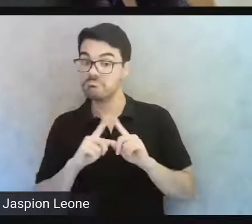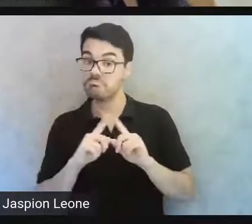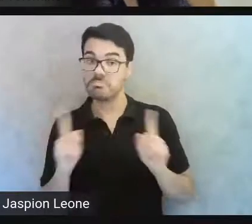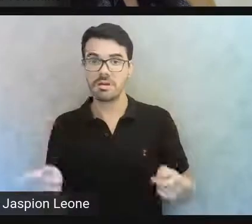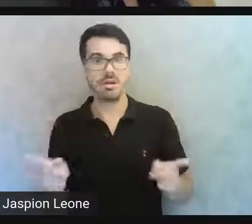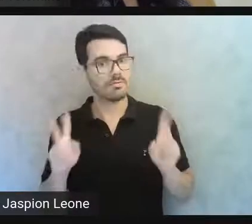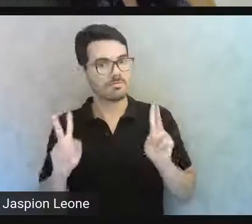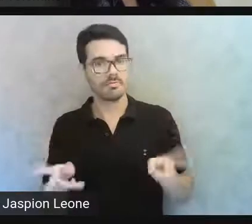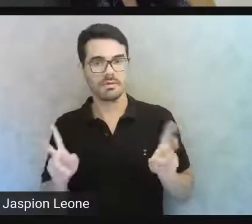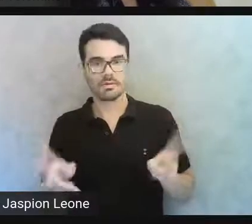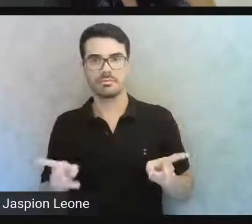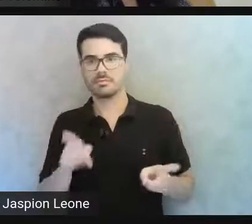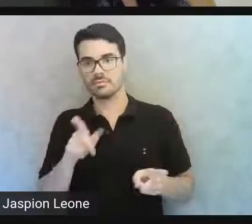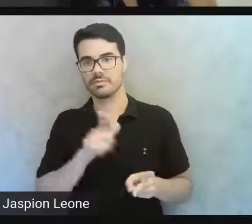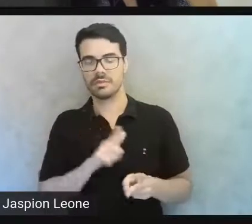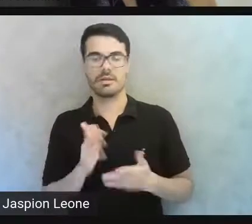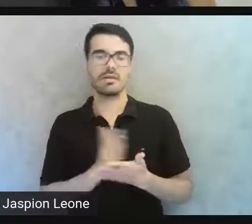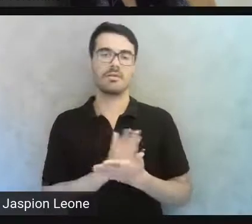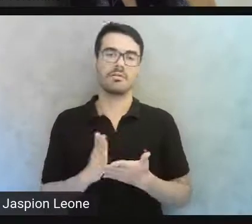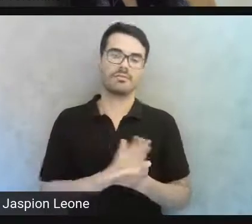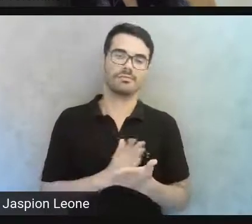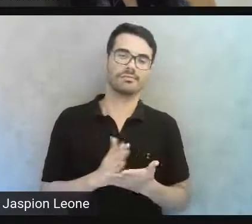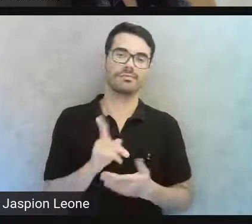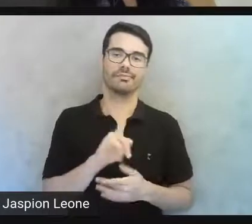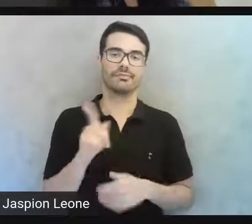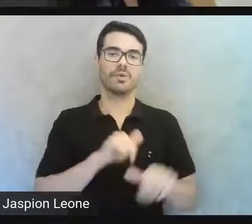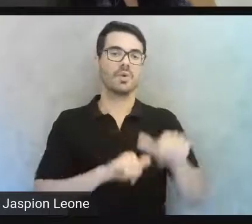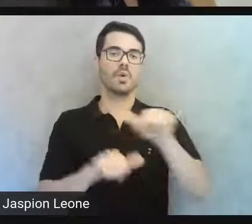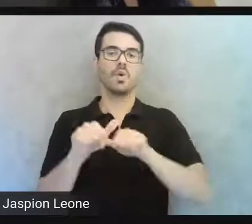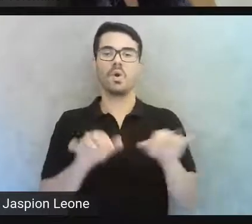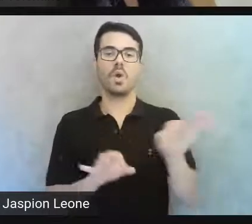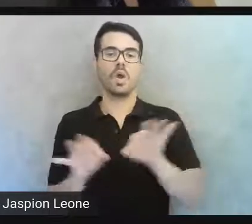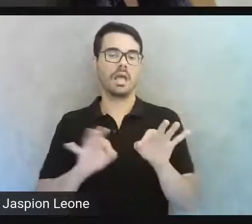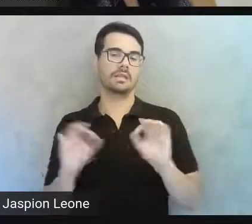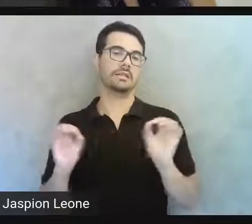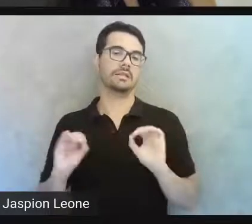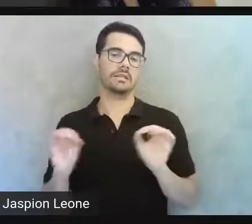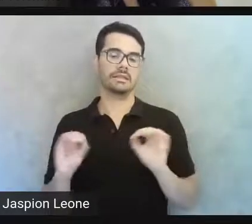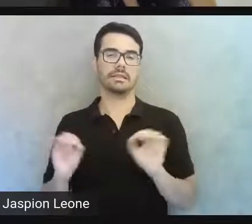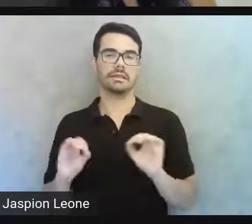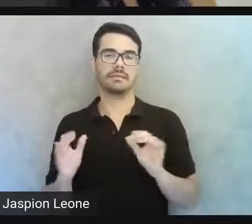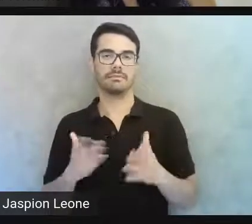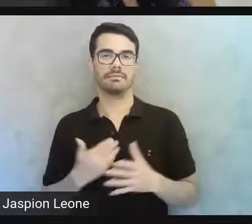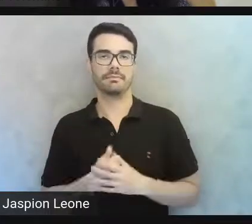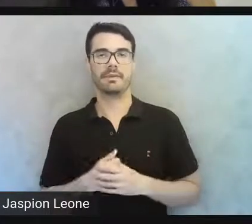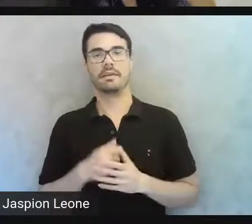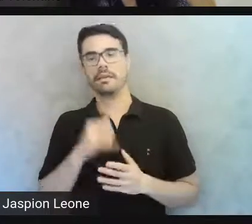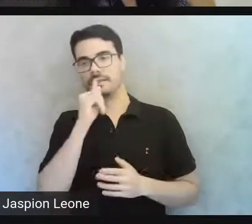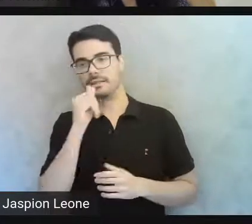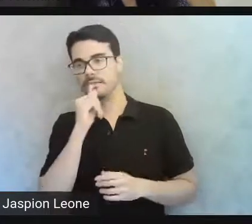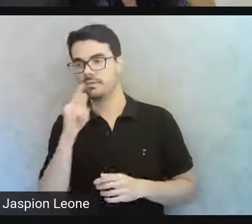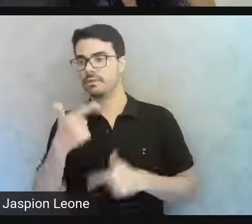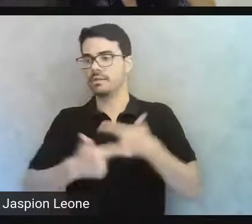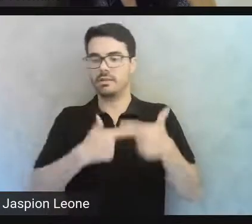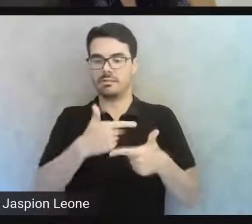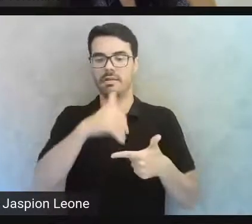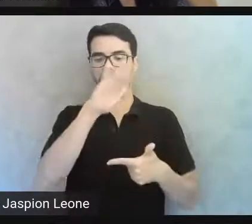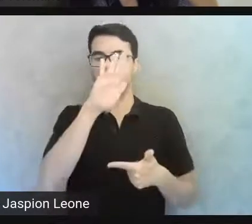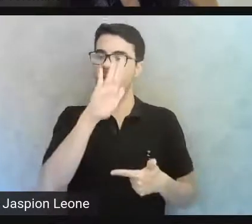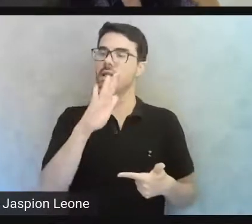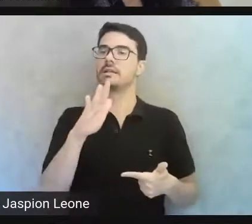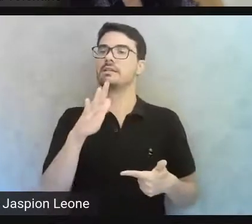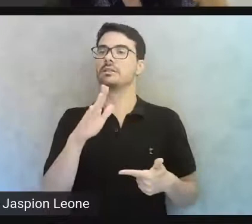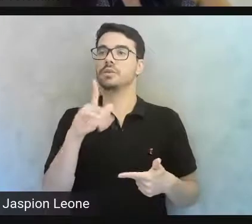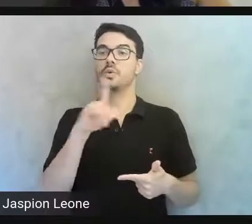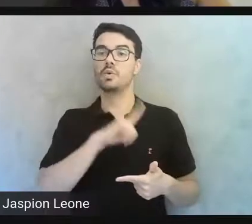tem situações em que as pessoas ainda assim não conseguem se organizar, né? Mesmo, a gente pode falar também de fazer hora extra, de repente ter uma